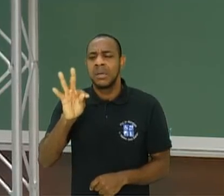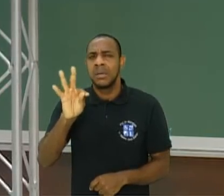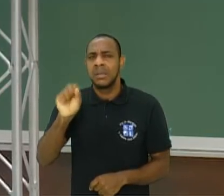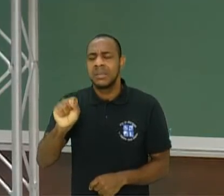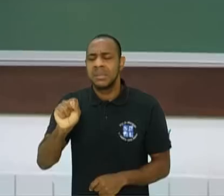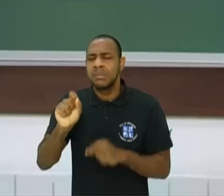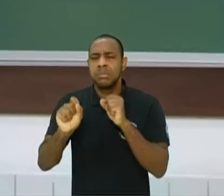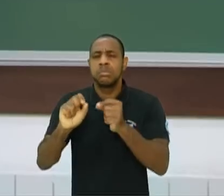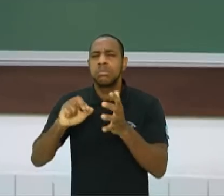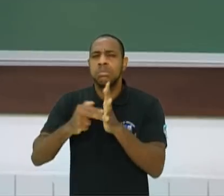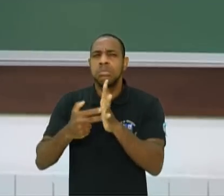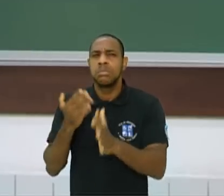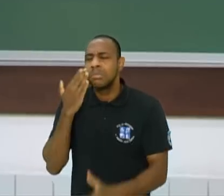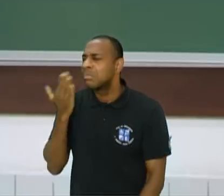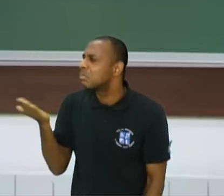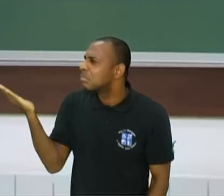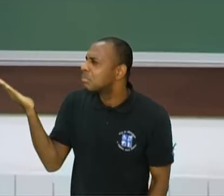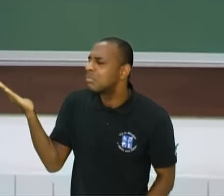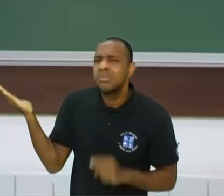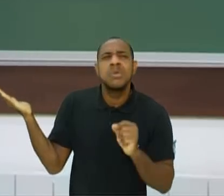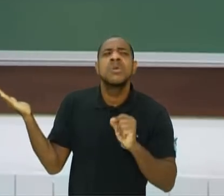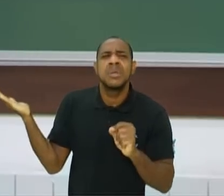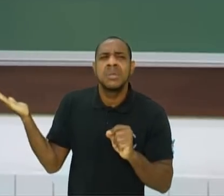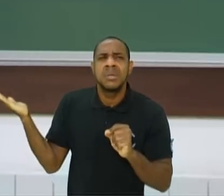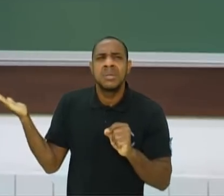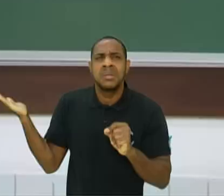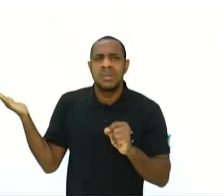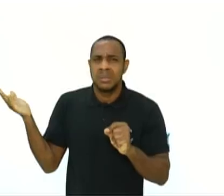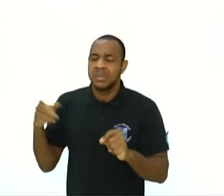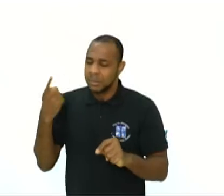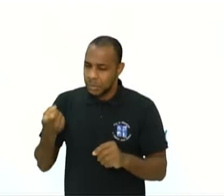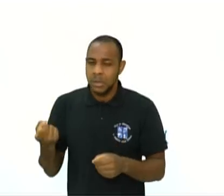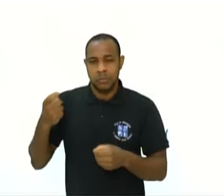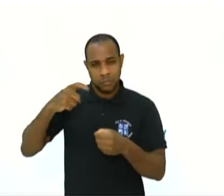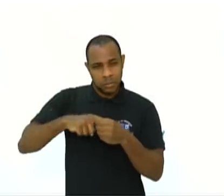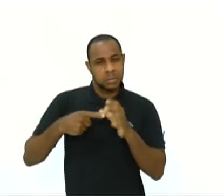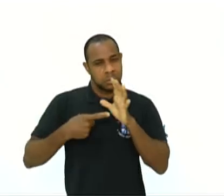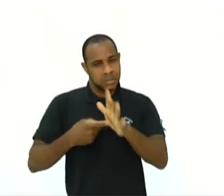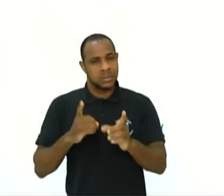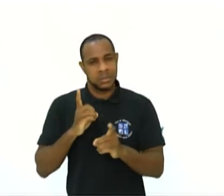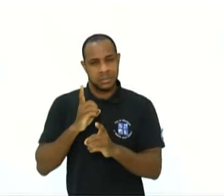conseguiu descobrir? Você conseguiu? Então tá bom, daqui a pouquinho eu volto.